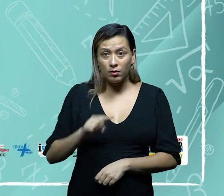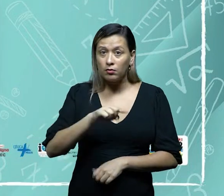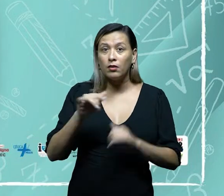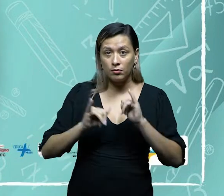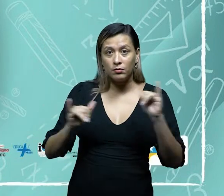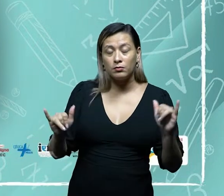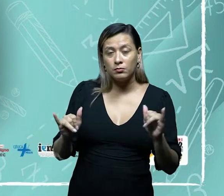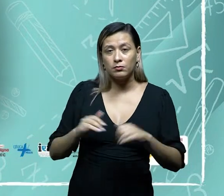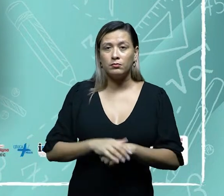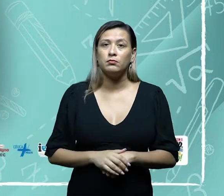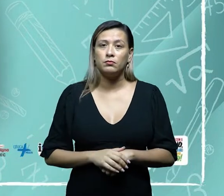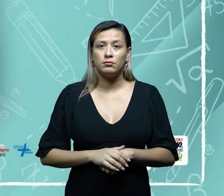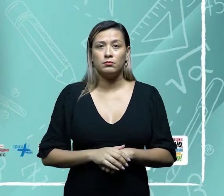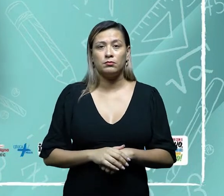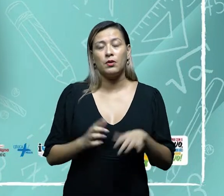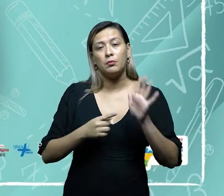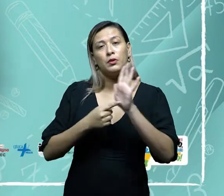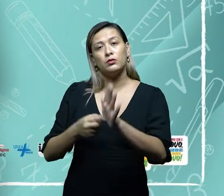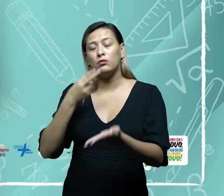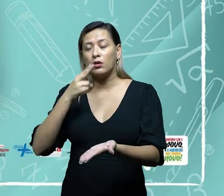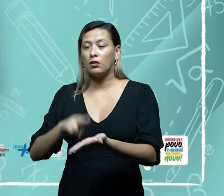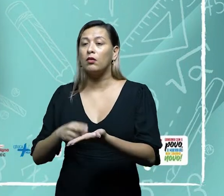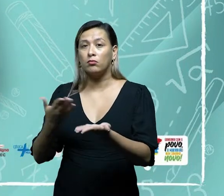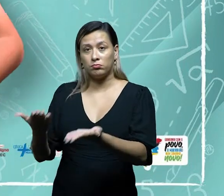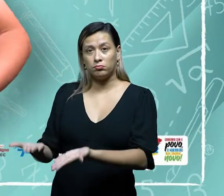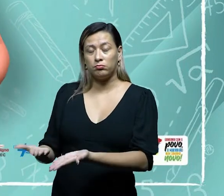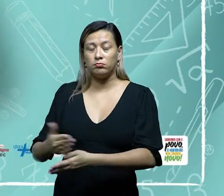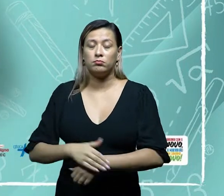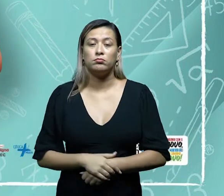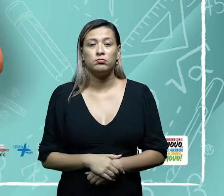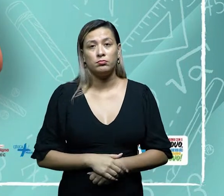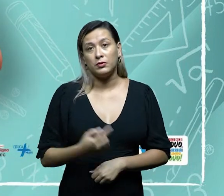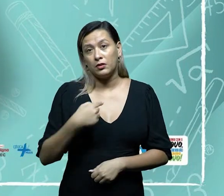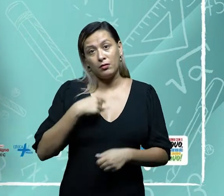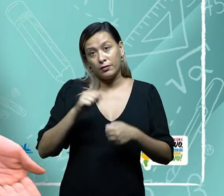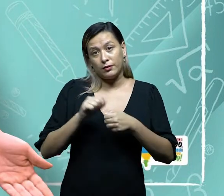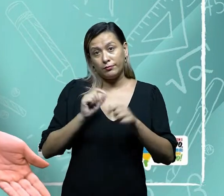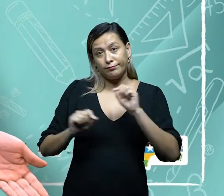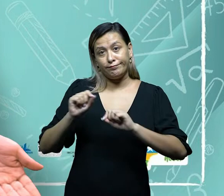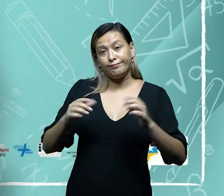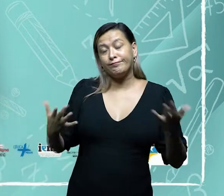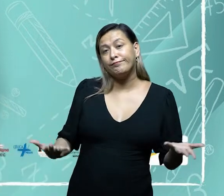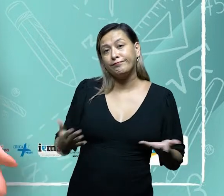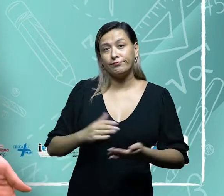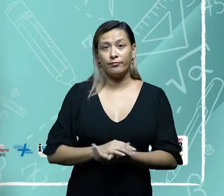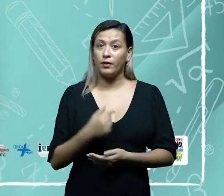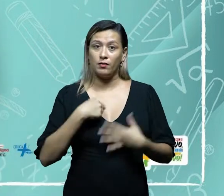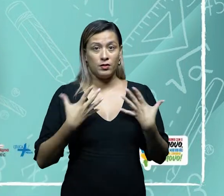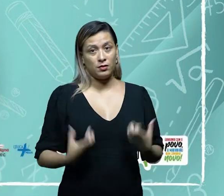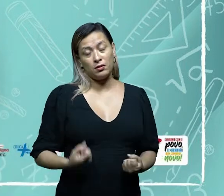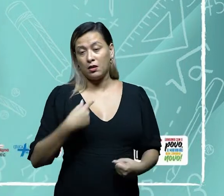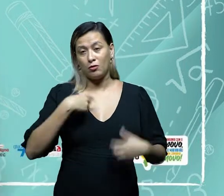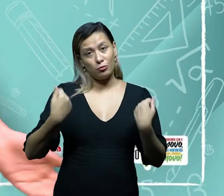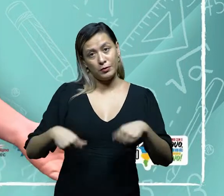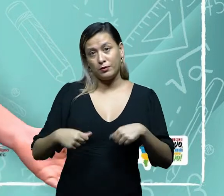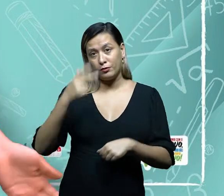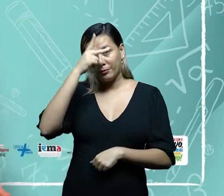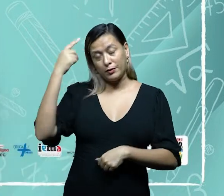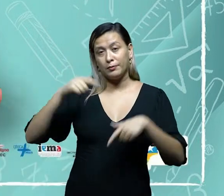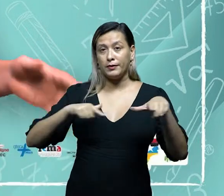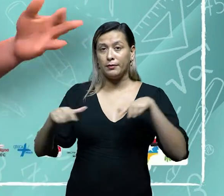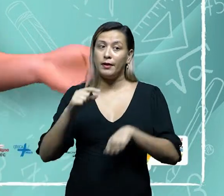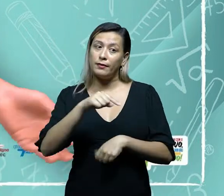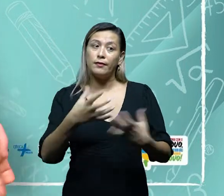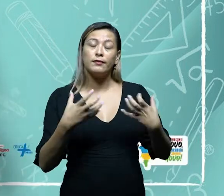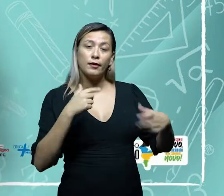Ele me apresentou essa carta aqui e, de fato, ele renunciou. O que eu posso fazer? Apenas admitir, eu estou precisando de um empregado, e ele, de